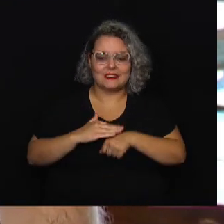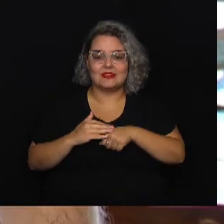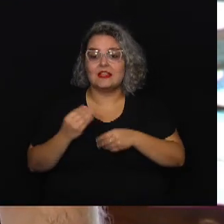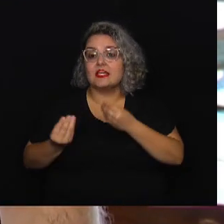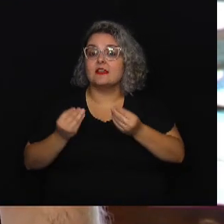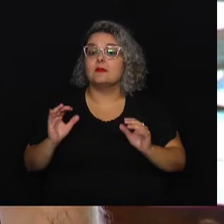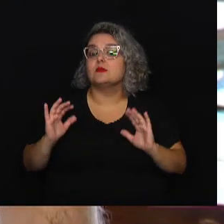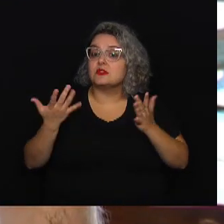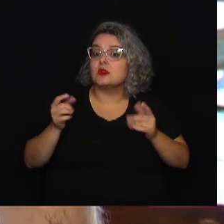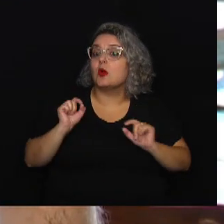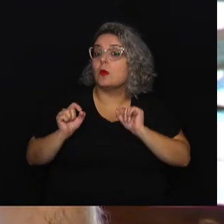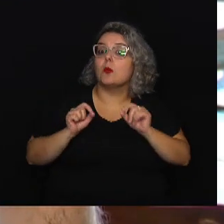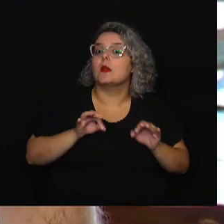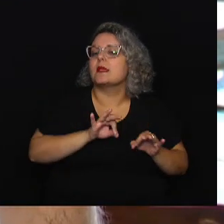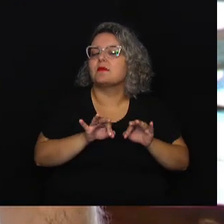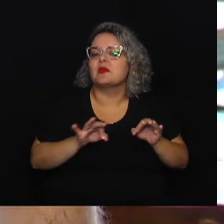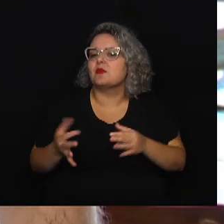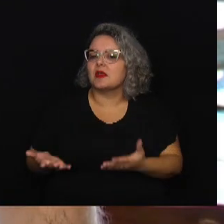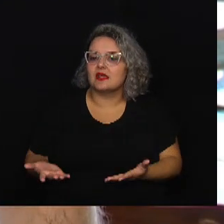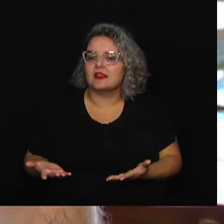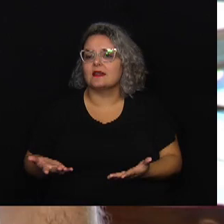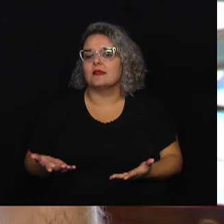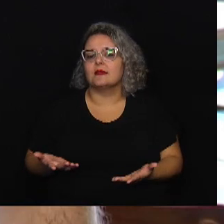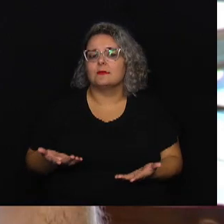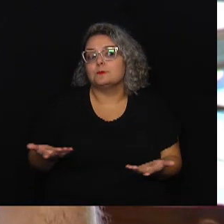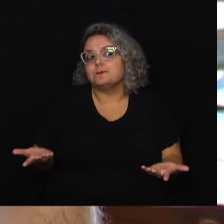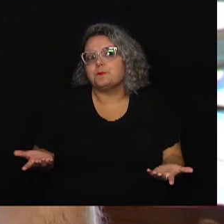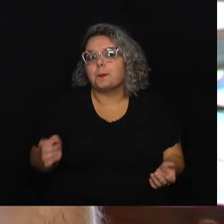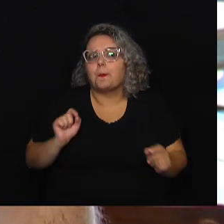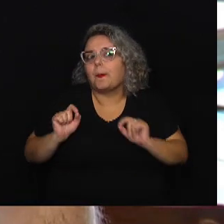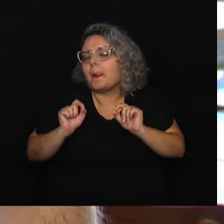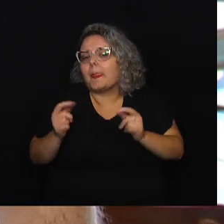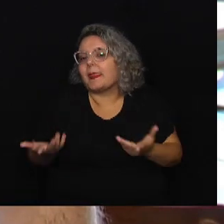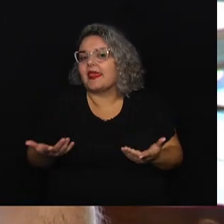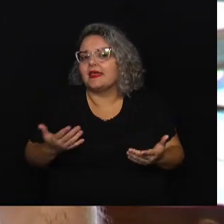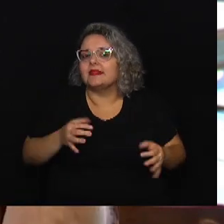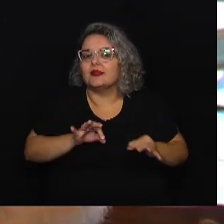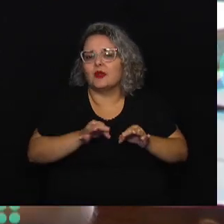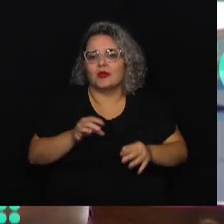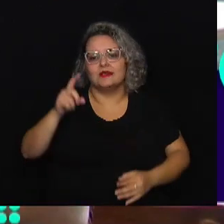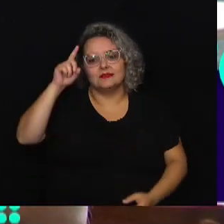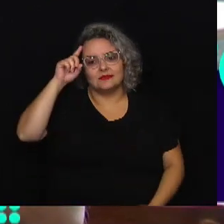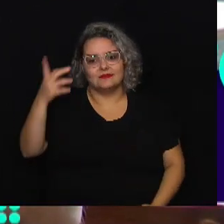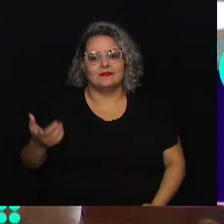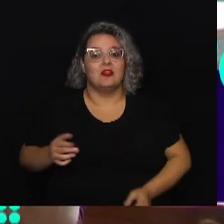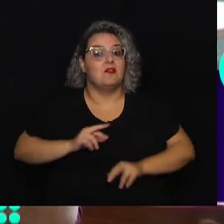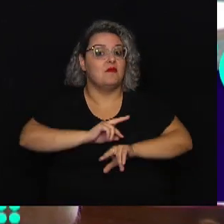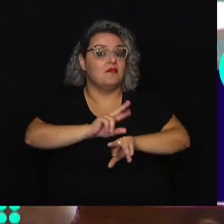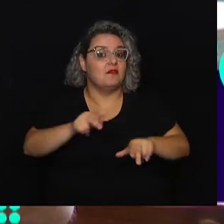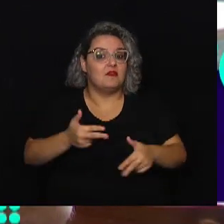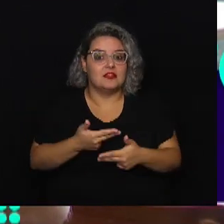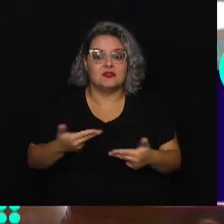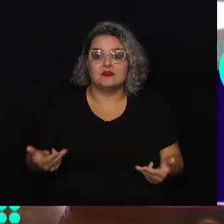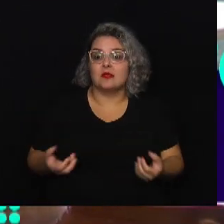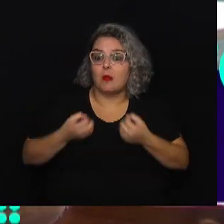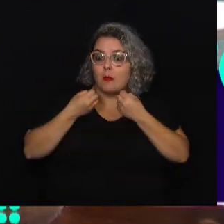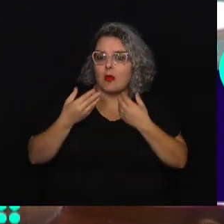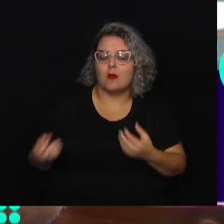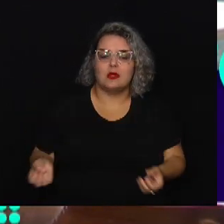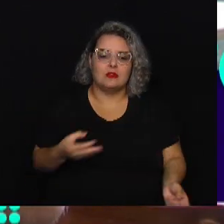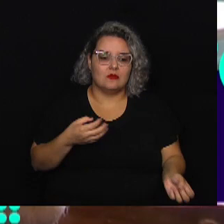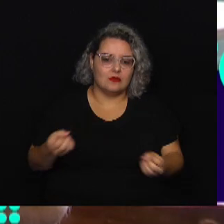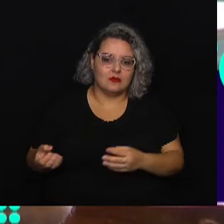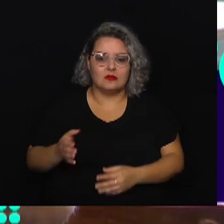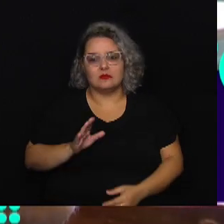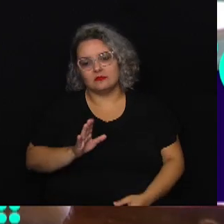festa, né? O que vocês prepararam, né? O que está organizado para o dia? Muita coisa boa, muita novidade. A gente vai seguir mais ou